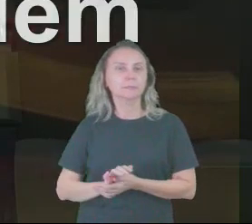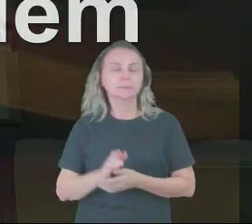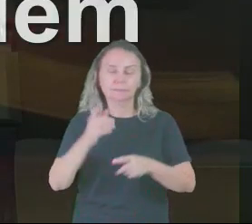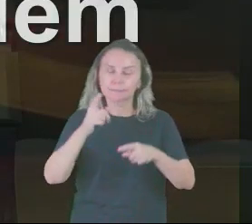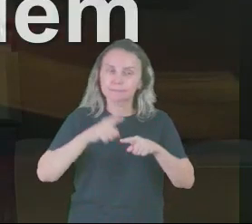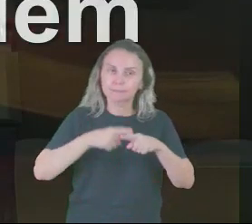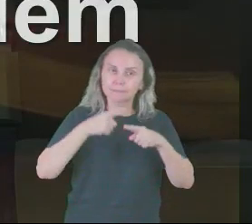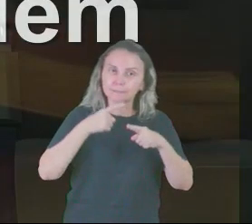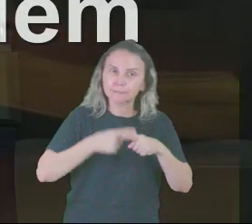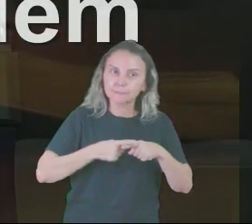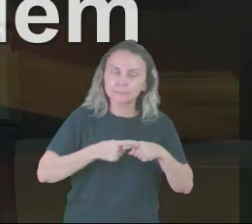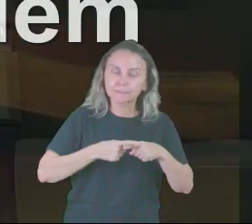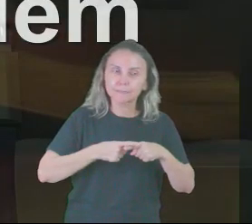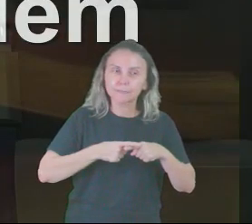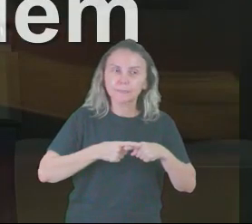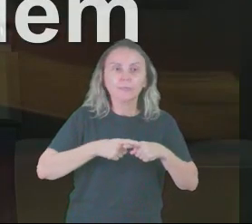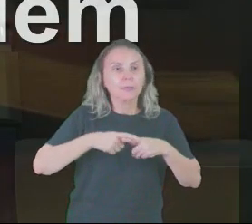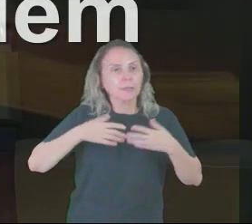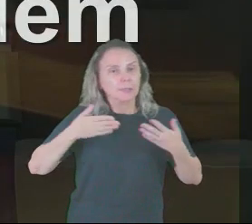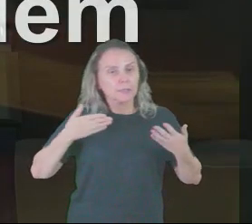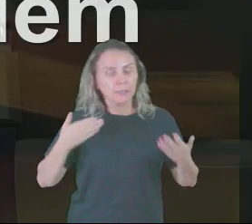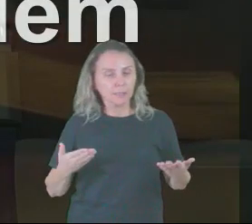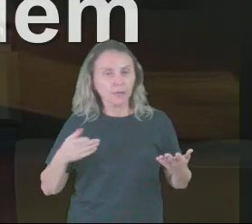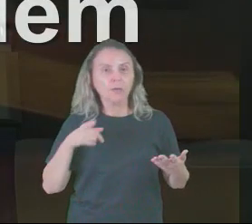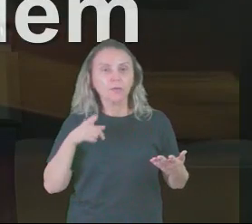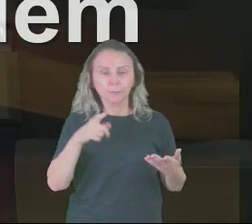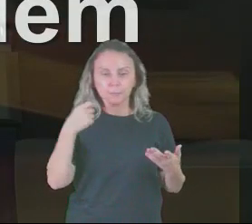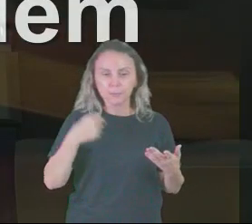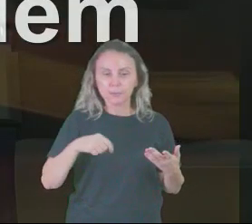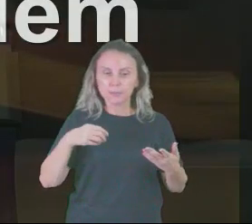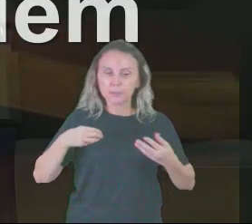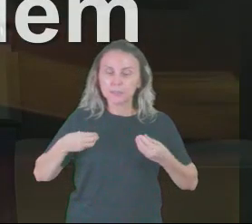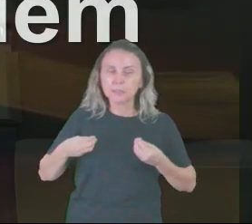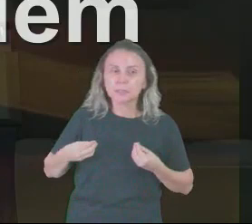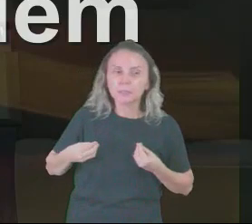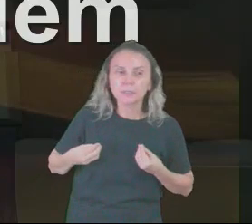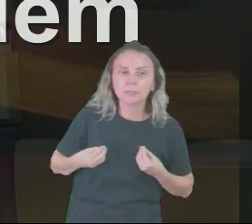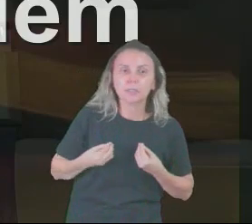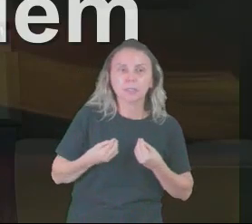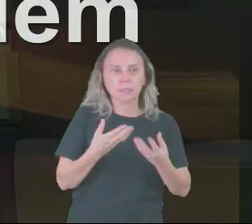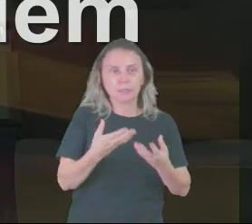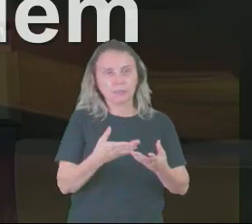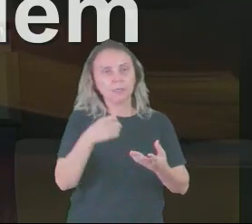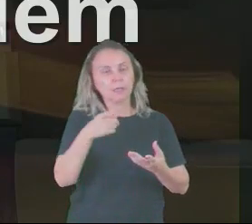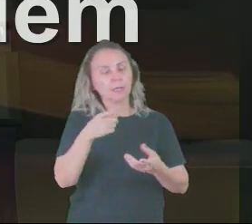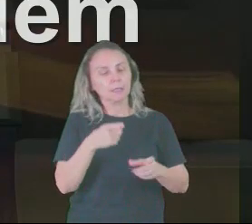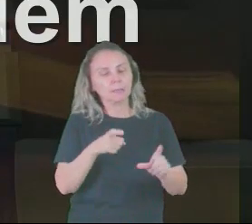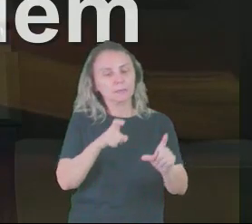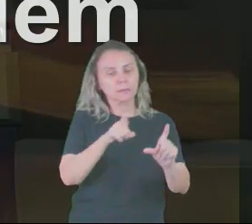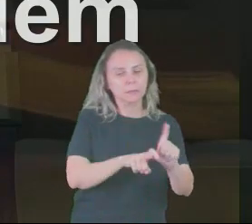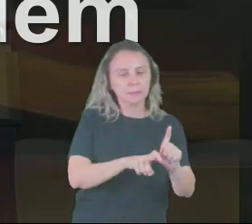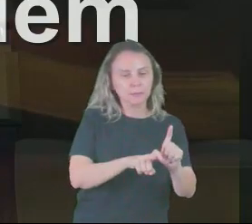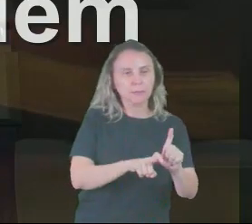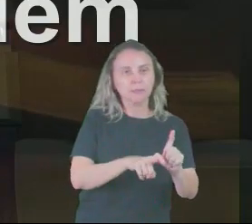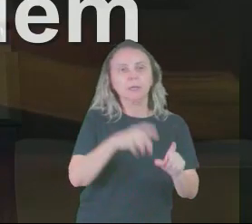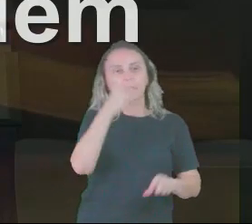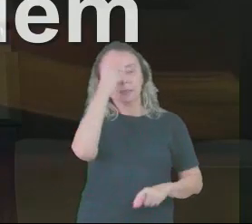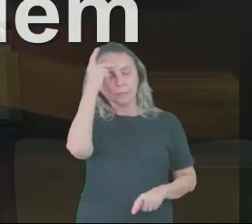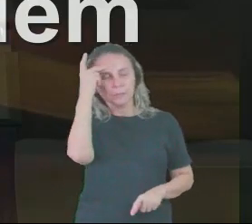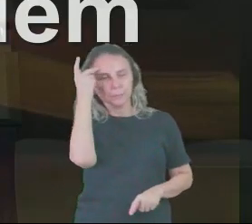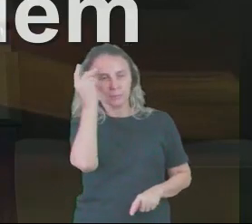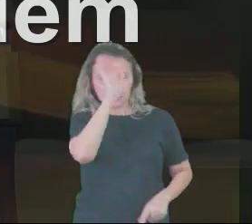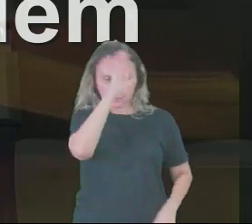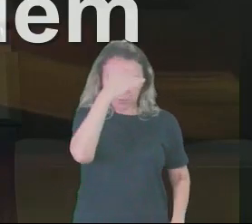portanto daí a cada um o que de vez a quem tributo tributo